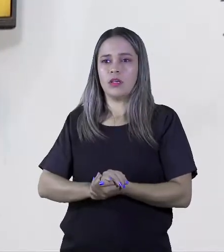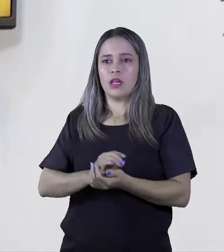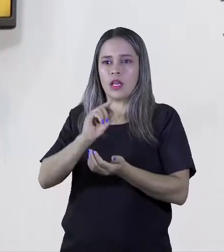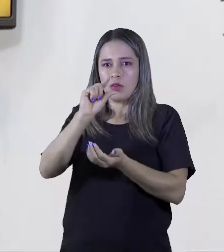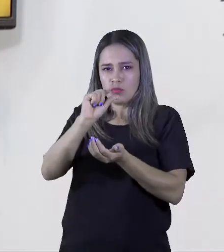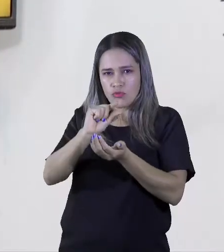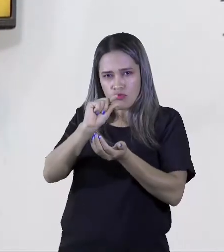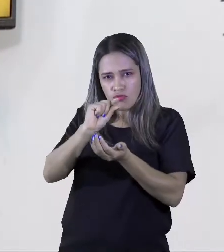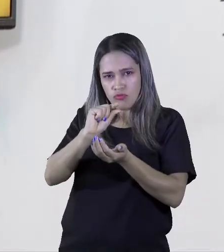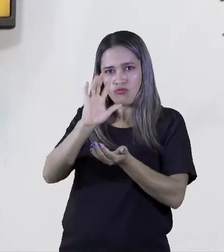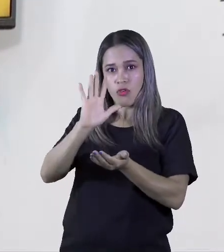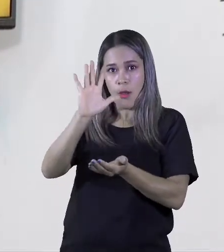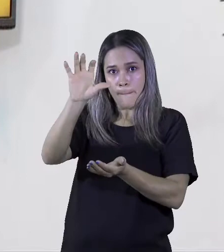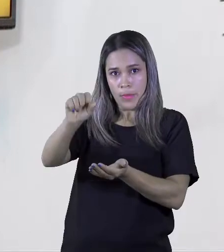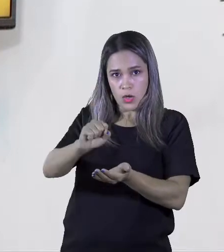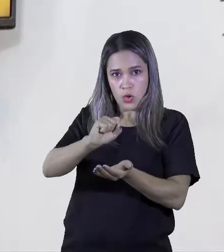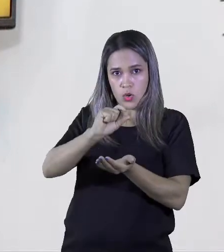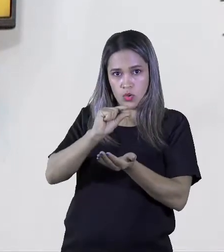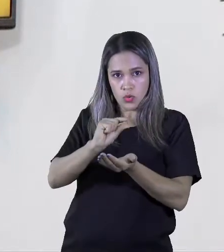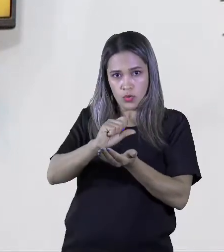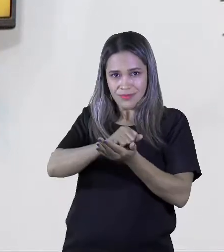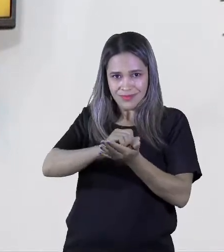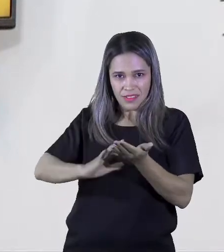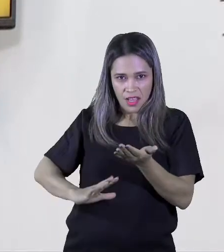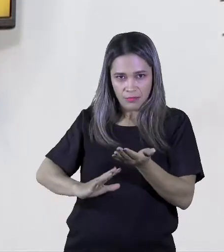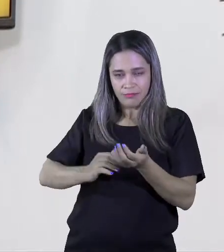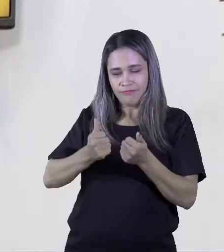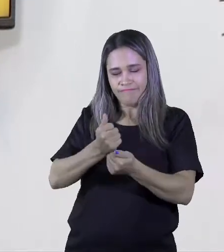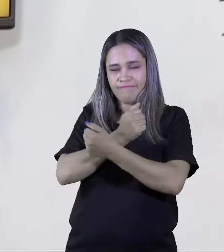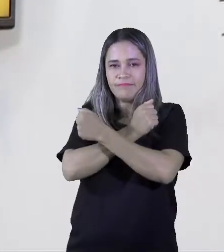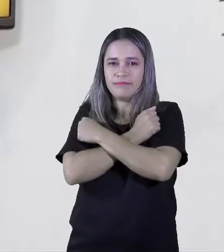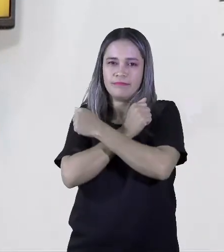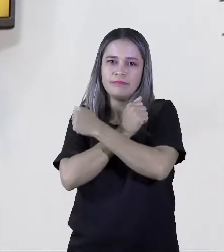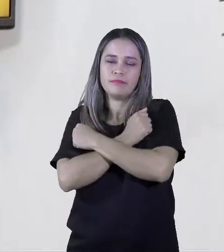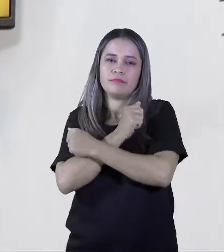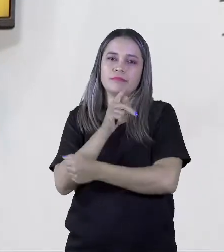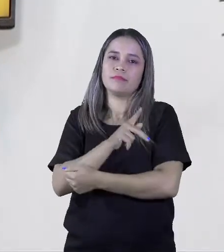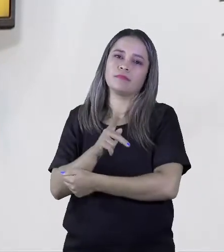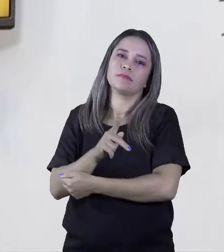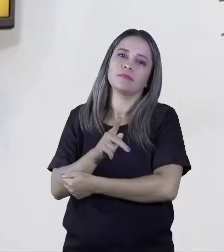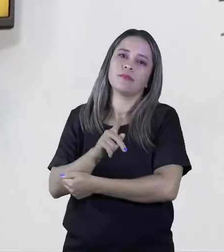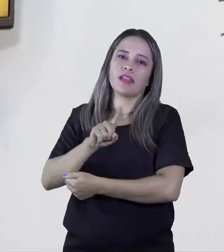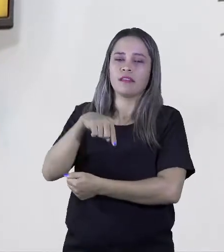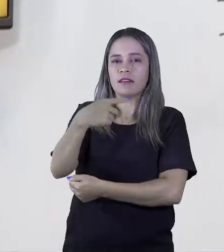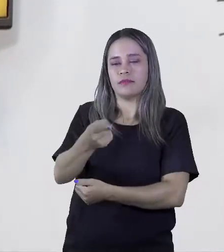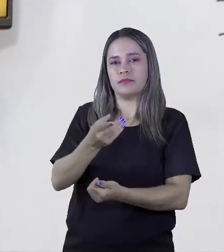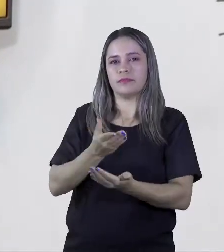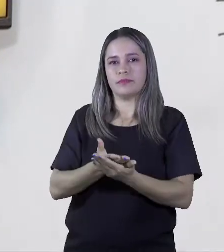fininho, se você pegou lá na escola, tá? Demais, um abraço do professor Arthur, até a próxima.